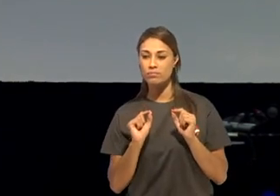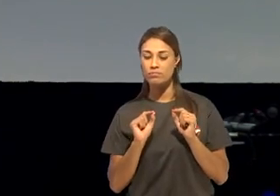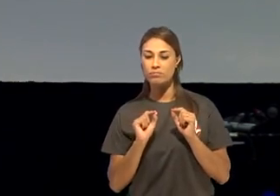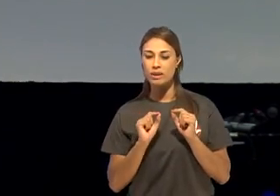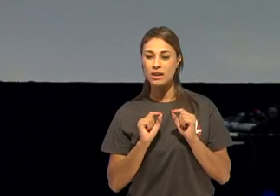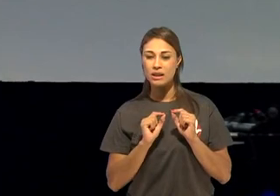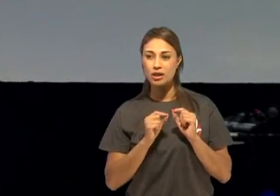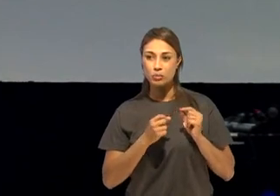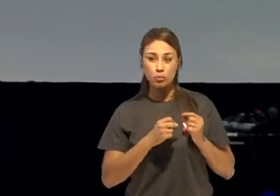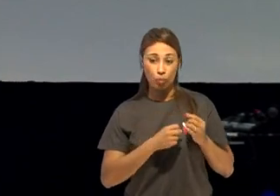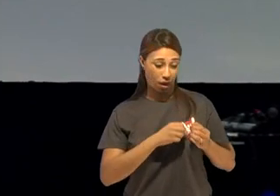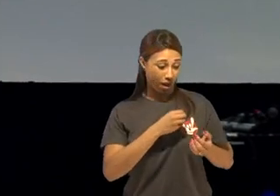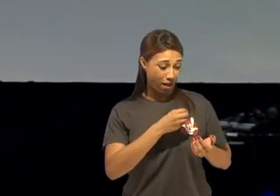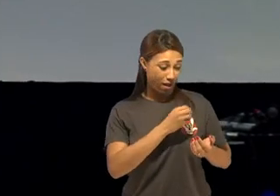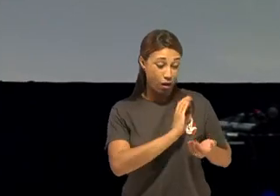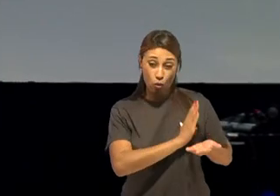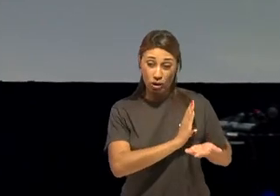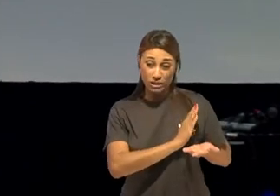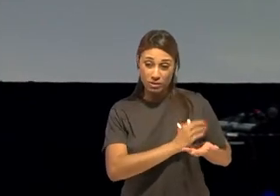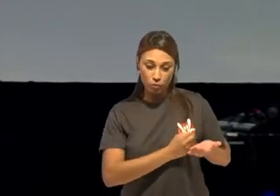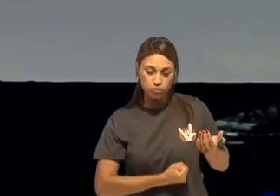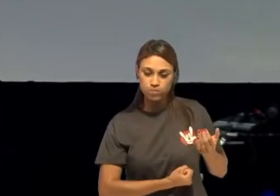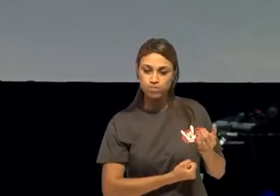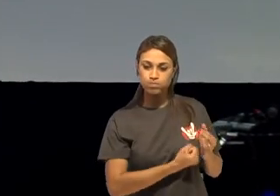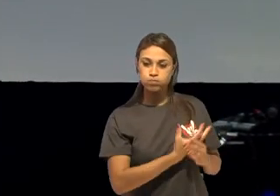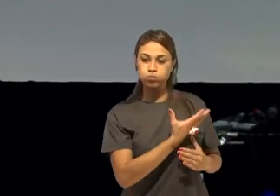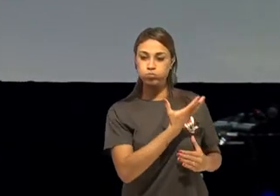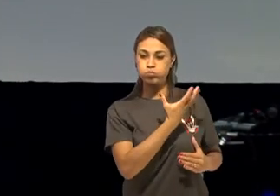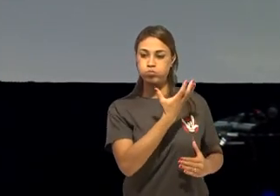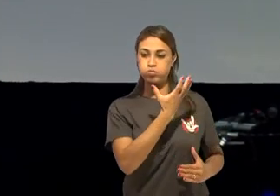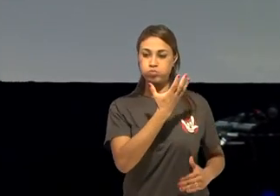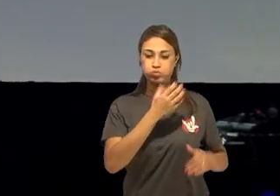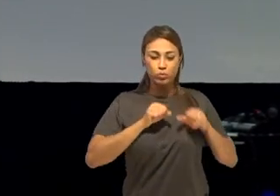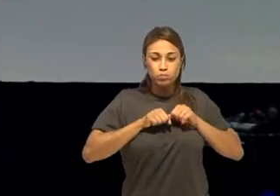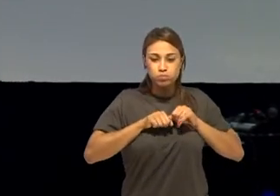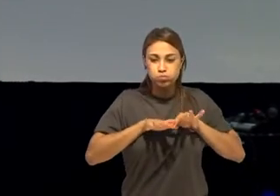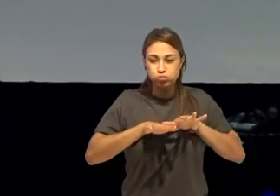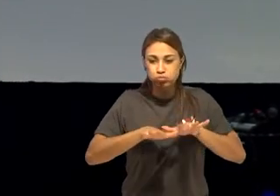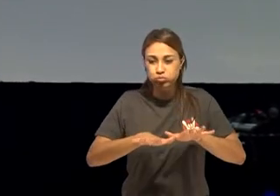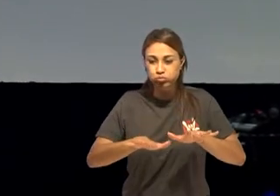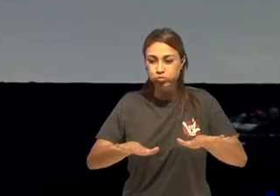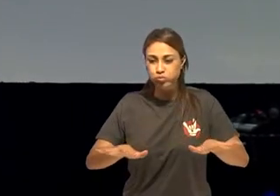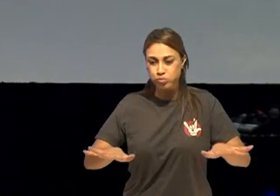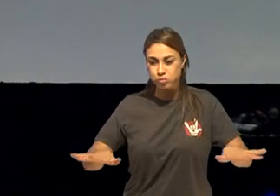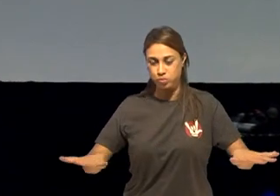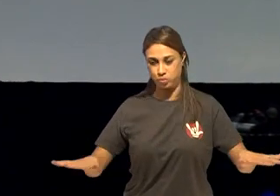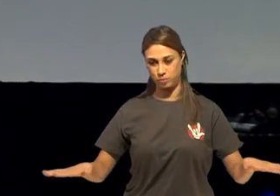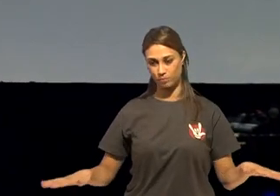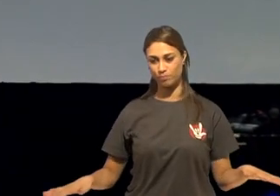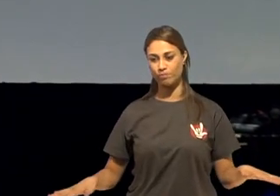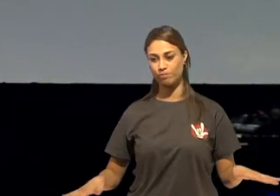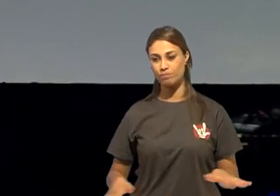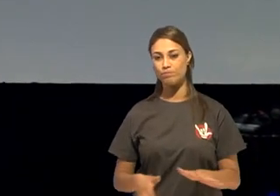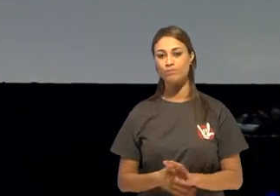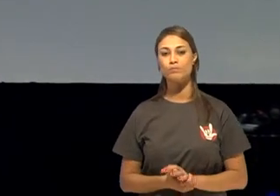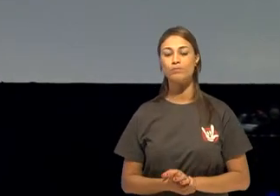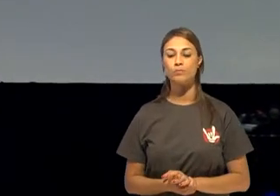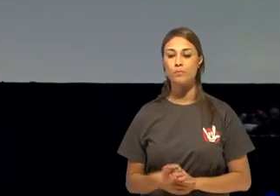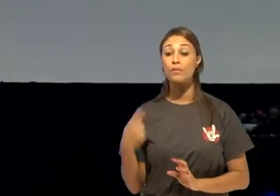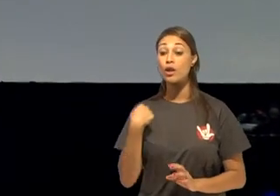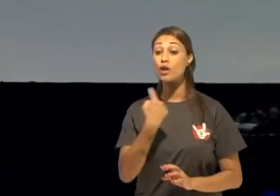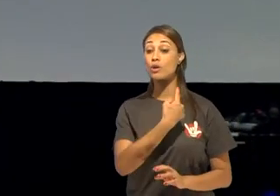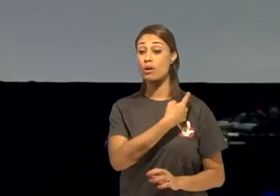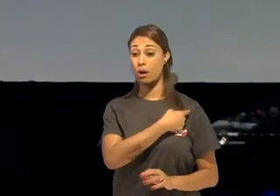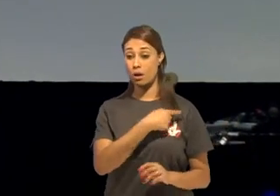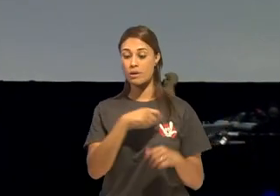de arrependimento. Eu acho que esse é o maior fruto que a igreja brasileira, na sua condição, precisa.